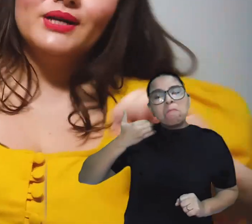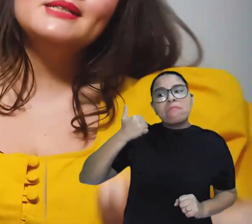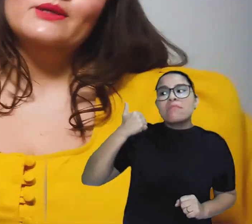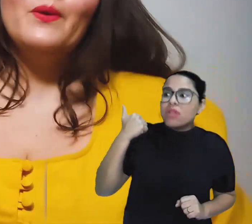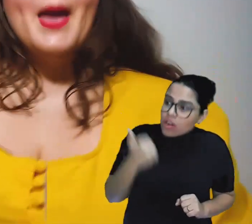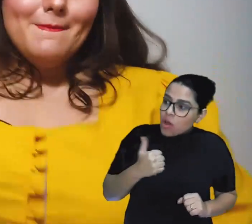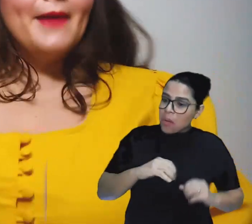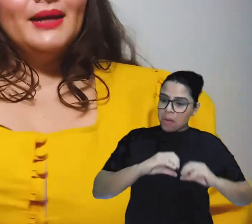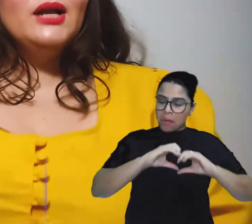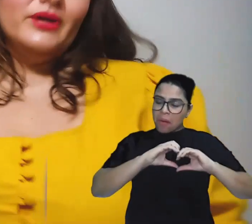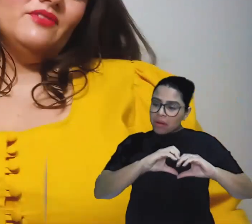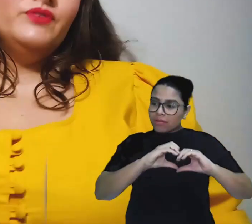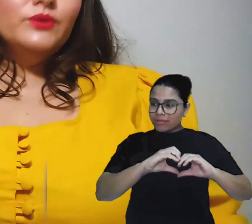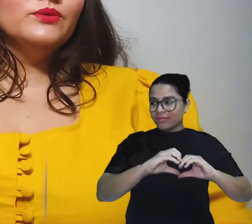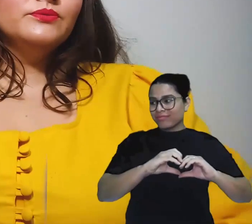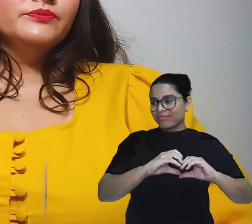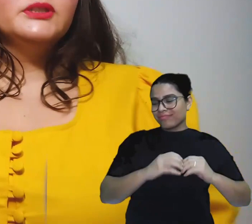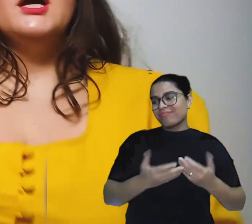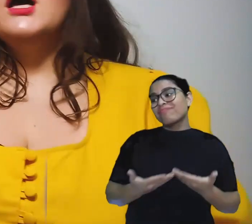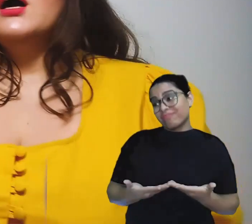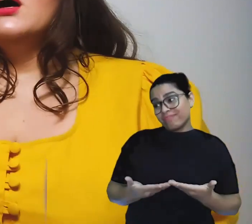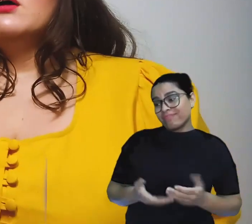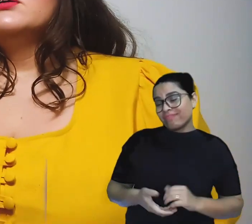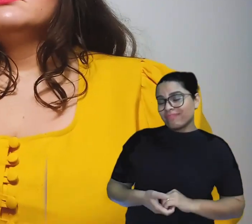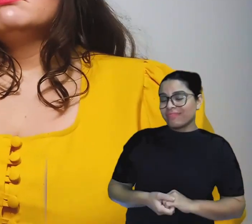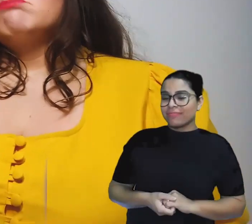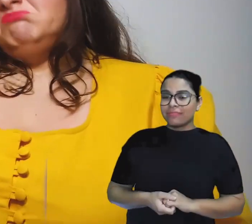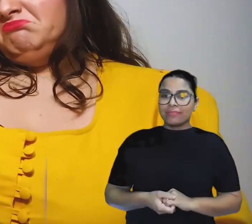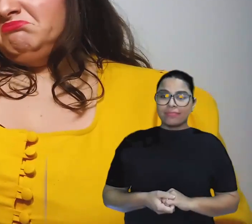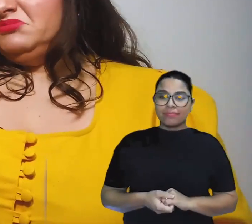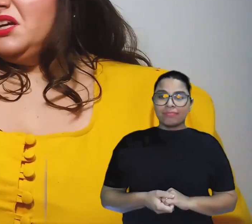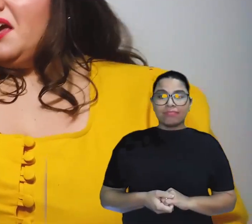o coração. É bem melhor, viu?